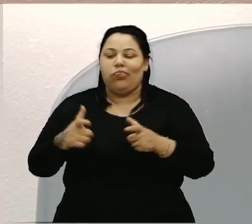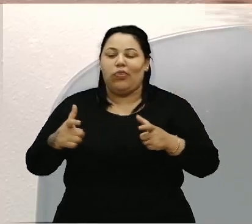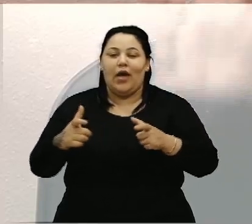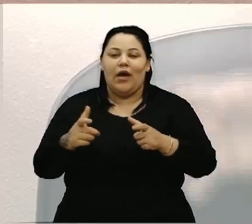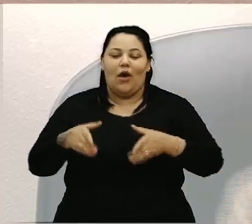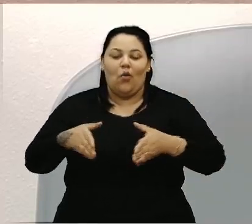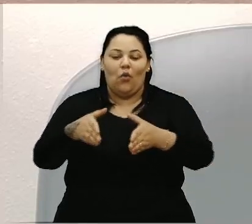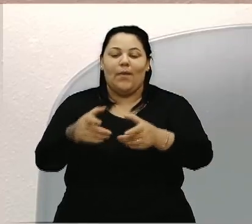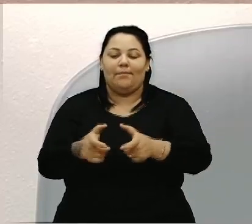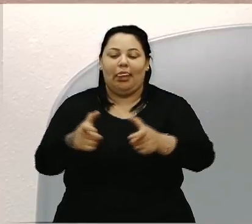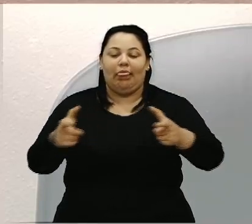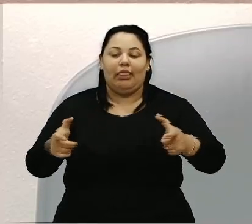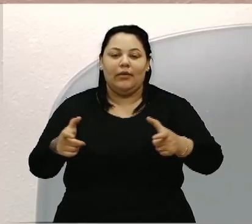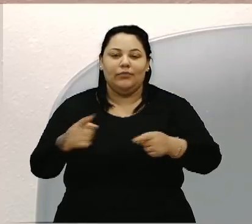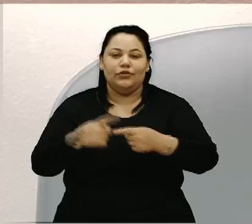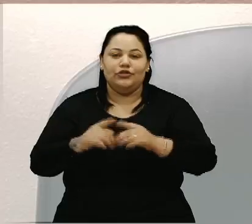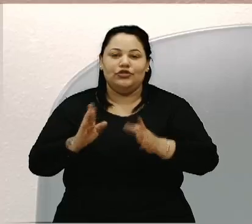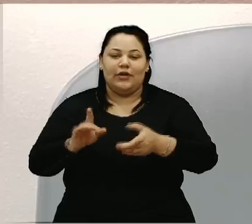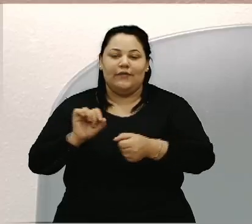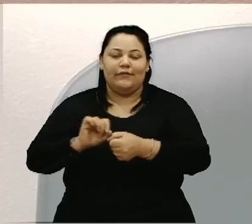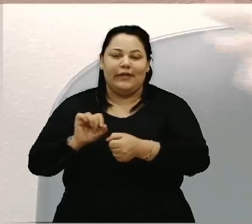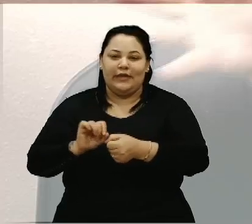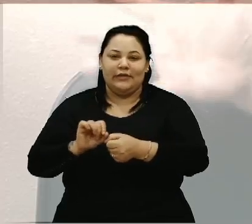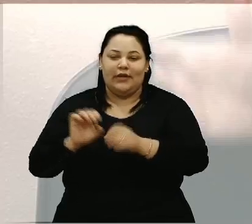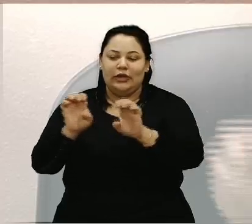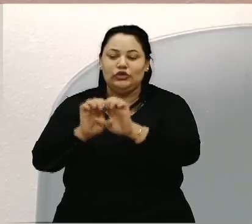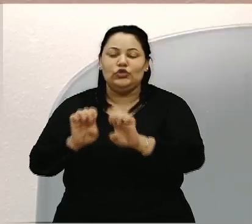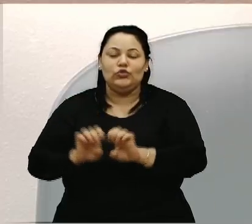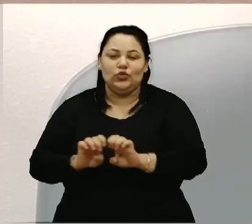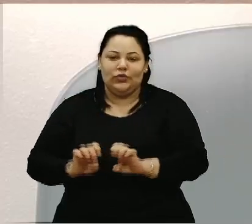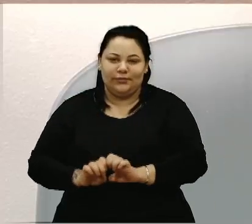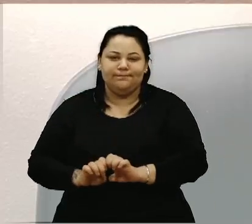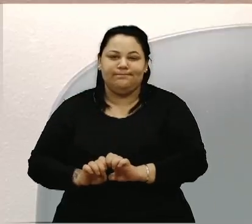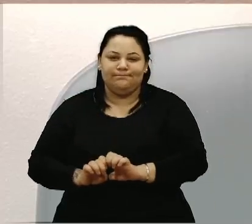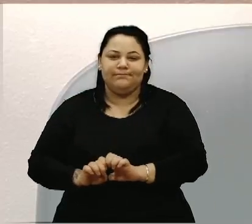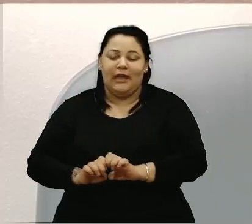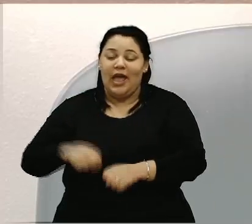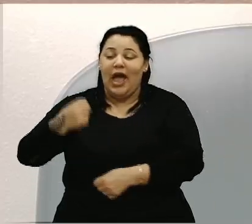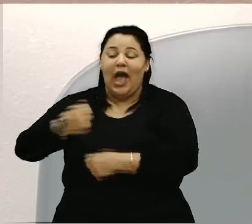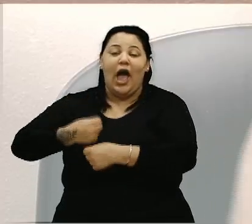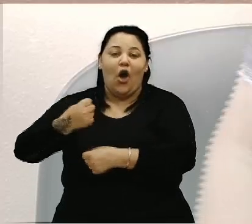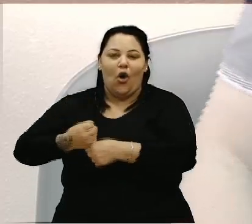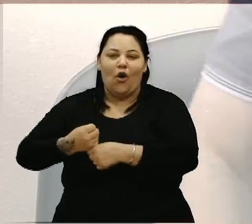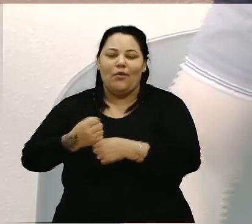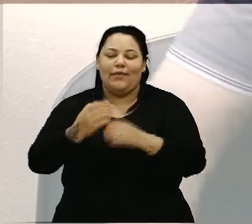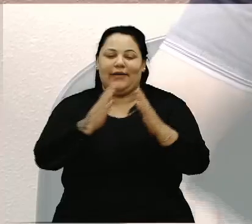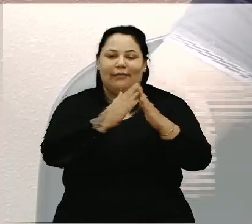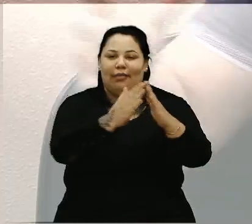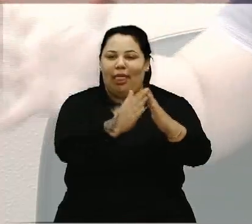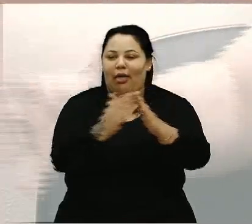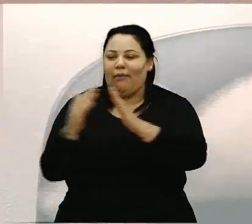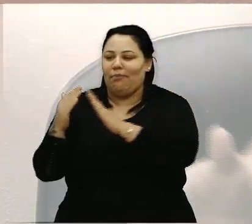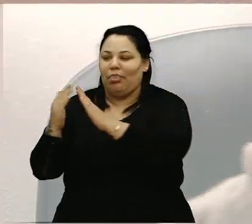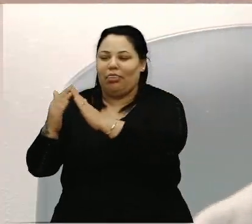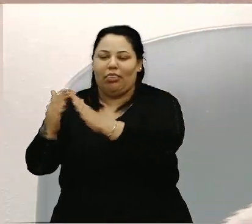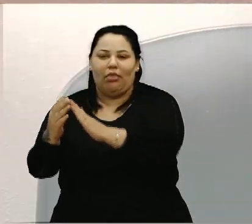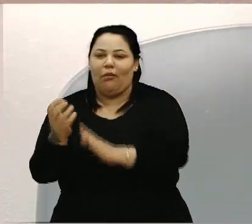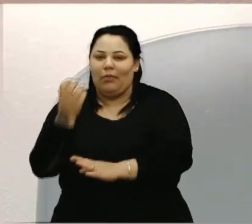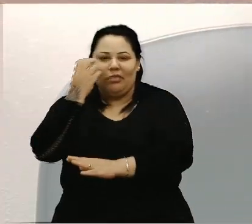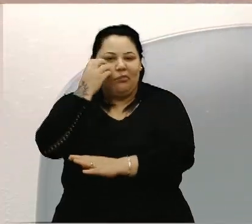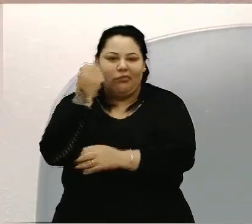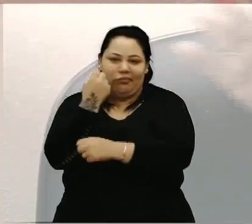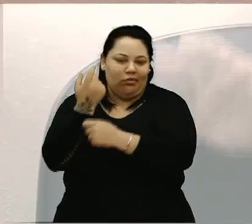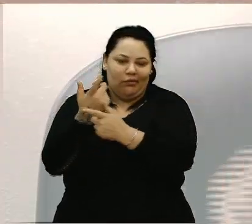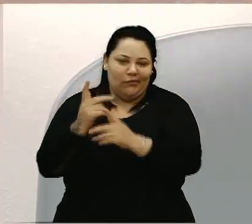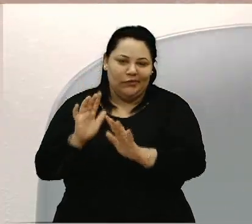já foi consolidada todas praticamente, obras das casas, patrimônios, enfim, e